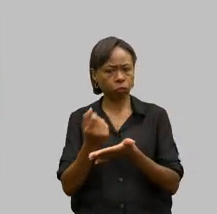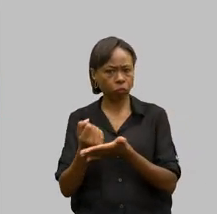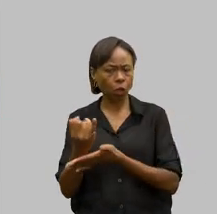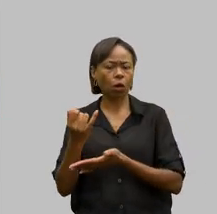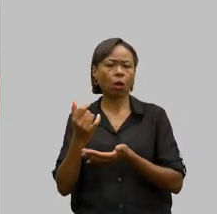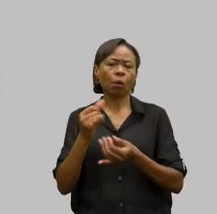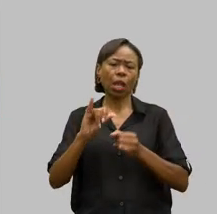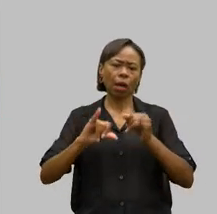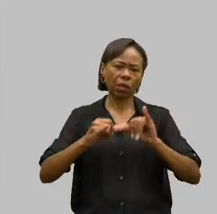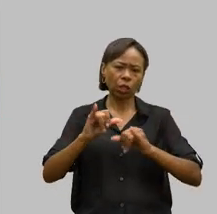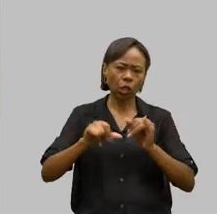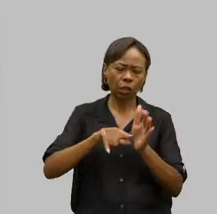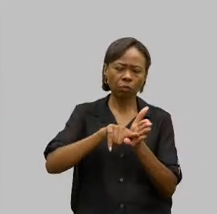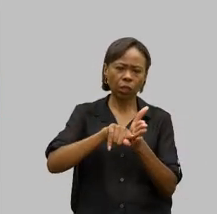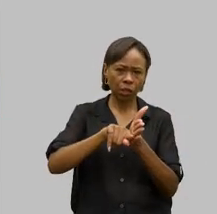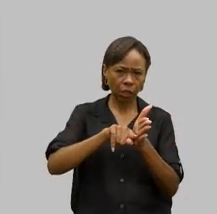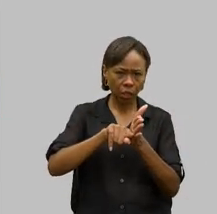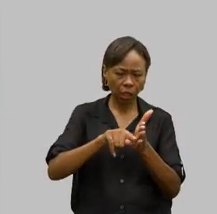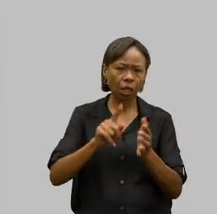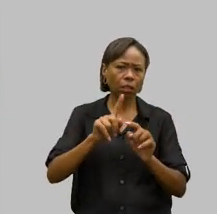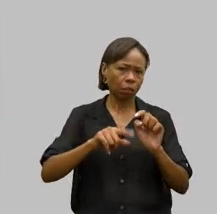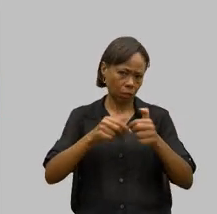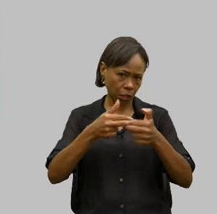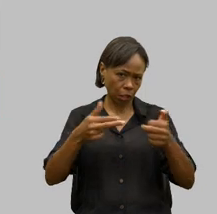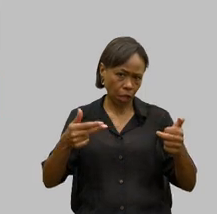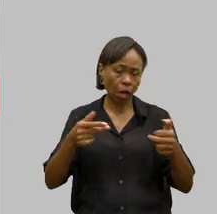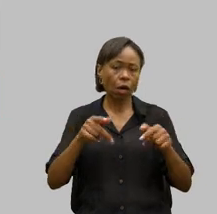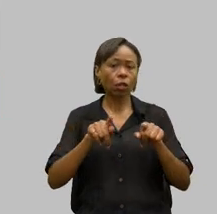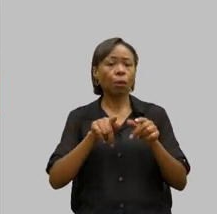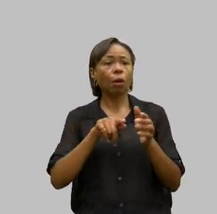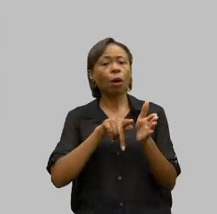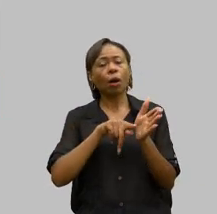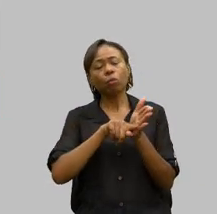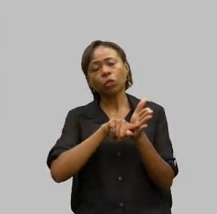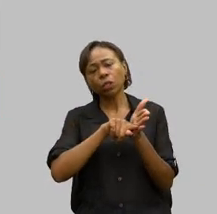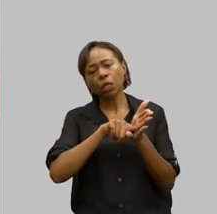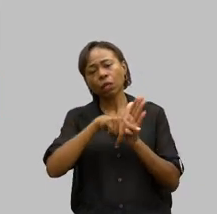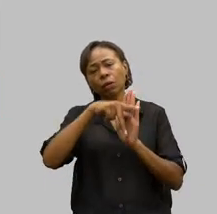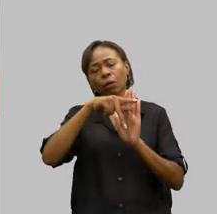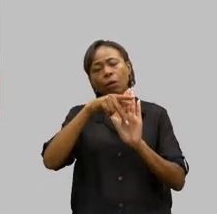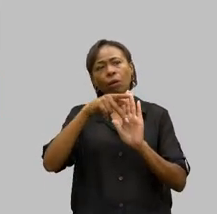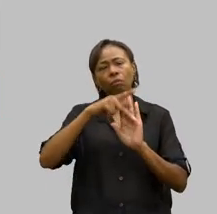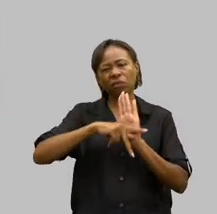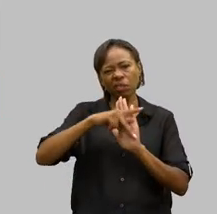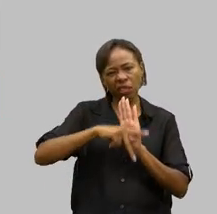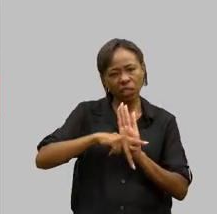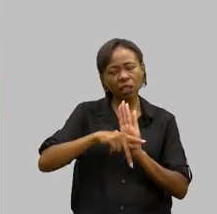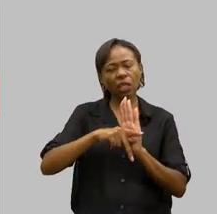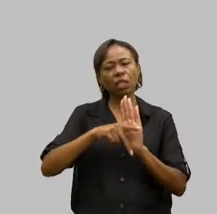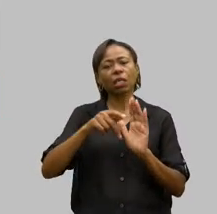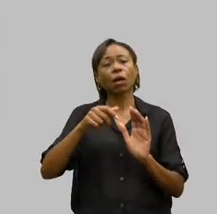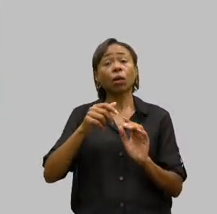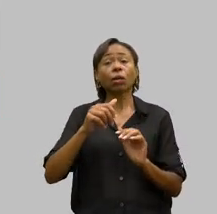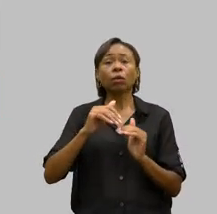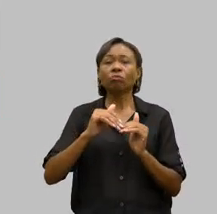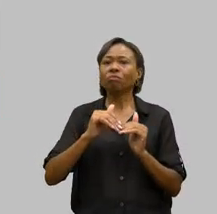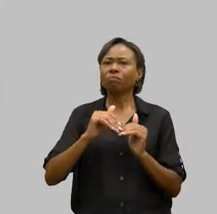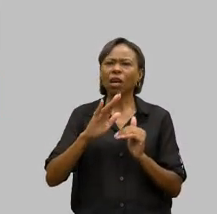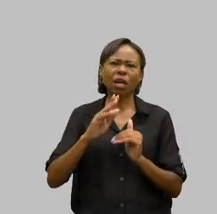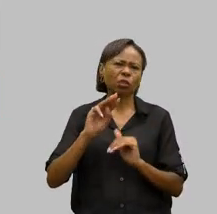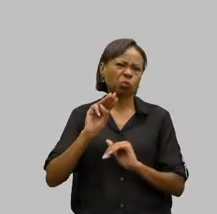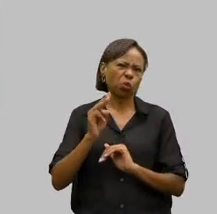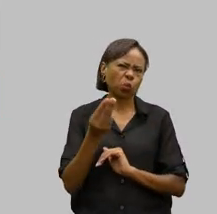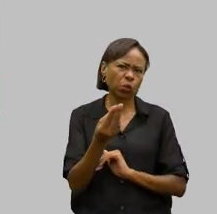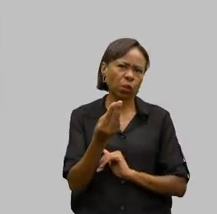pesquisa, projetos de pesquisa e extensão, cerca de 103 milhões investidos, estão respeitados à